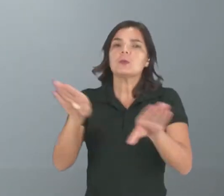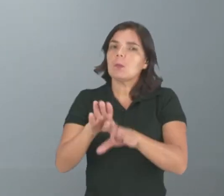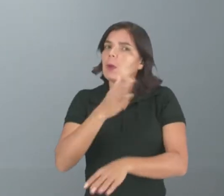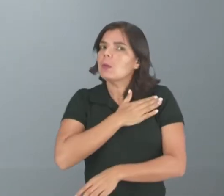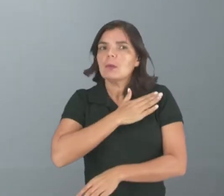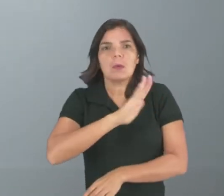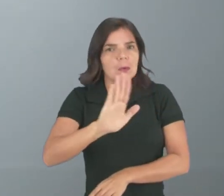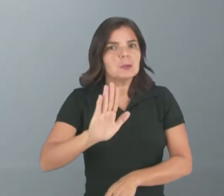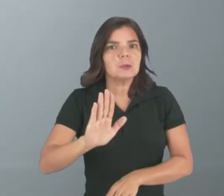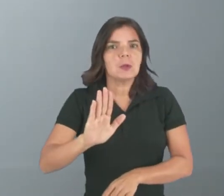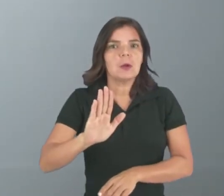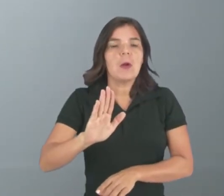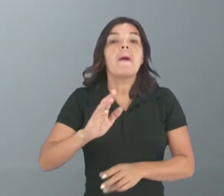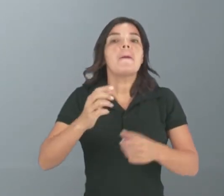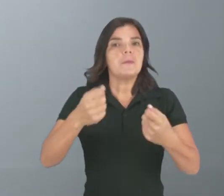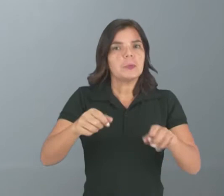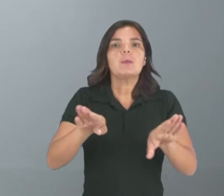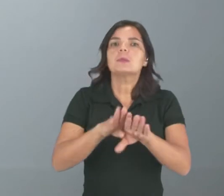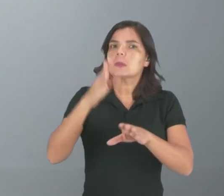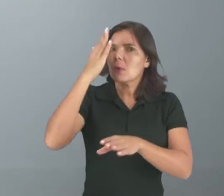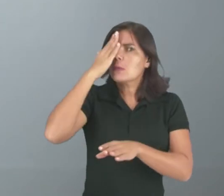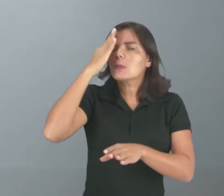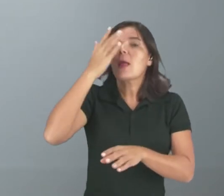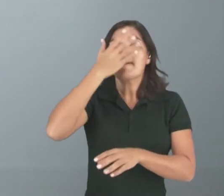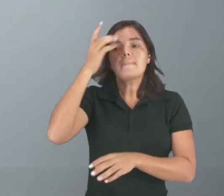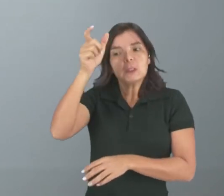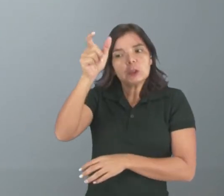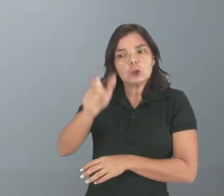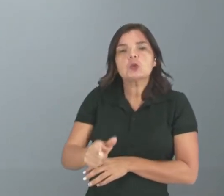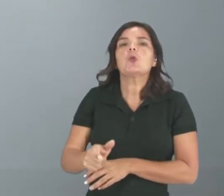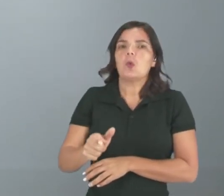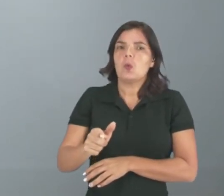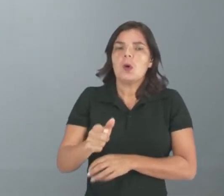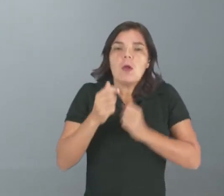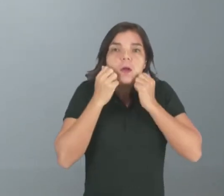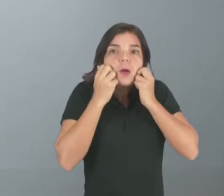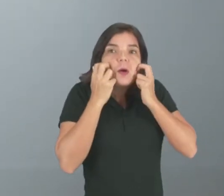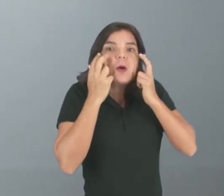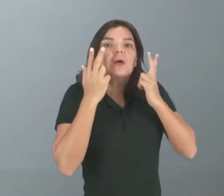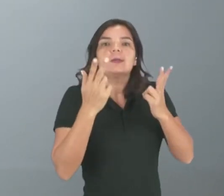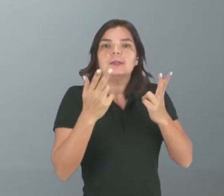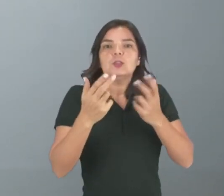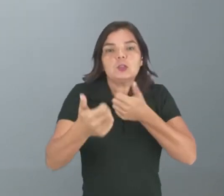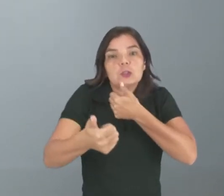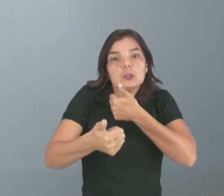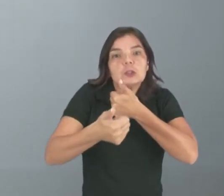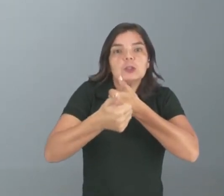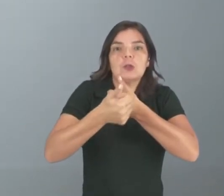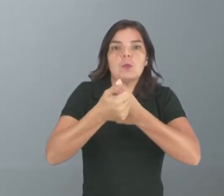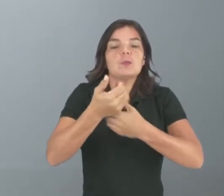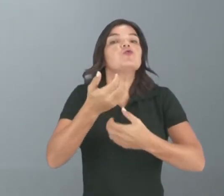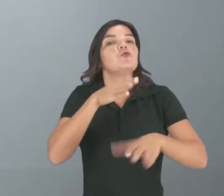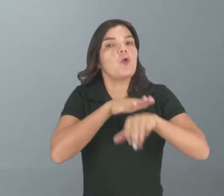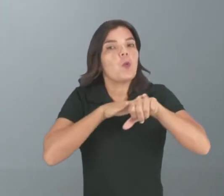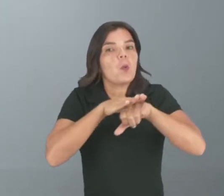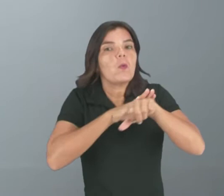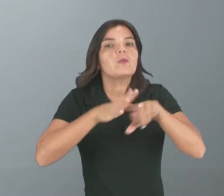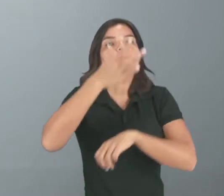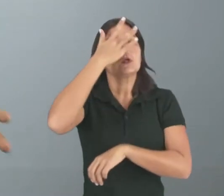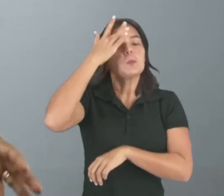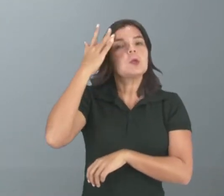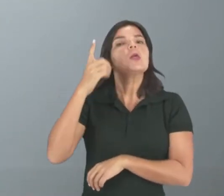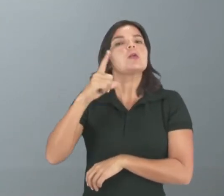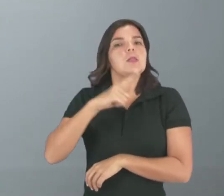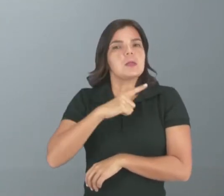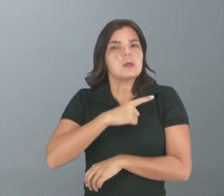gostar. Né? Nós também temos que entender, tem gente que realmente se sente constrangido de se aproximar, de dialogar com alguém que tem